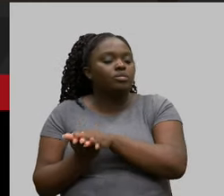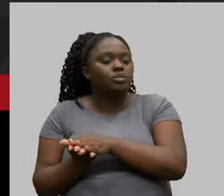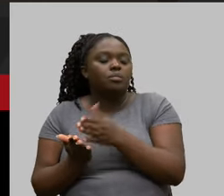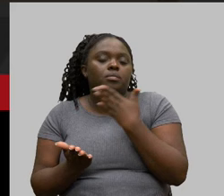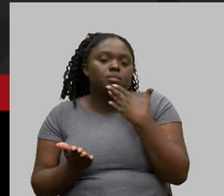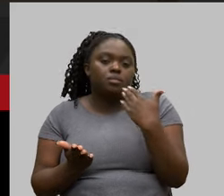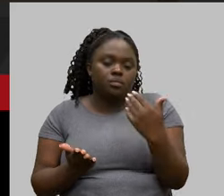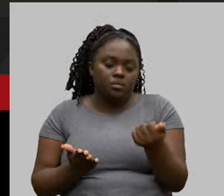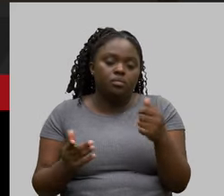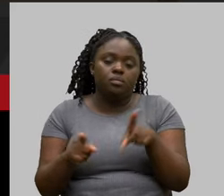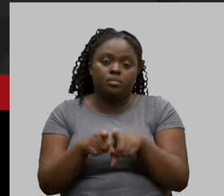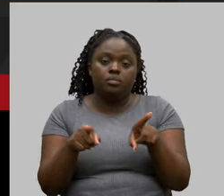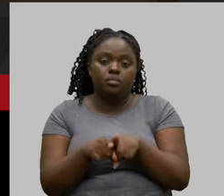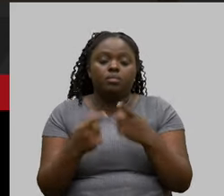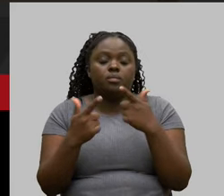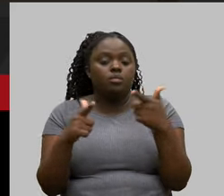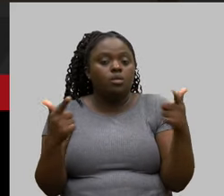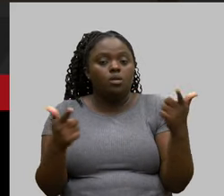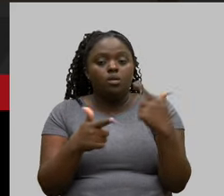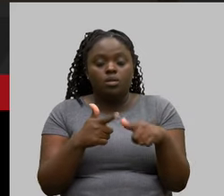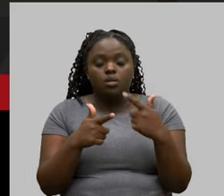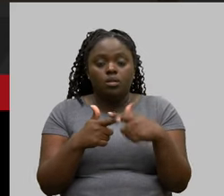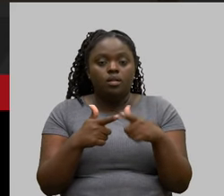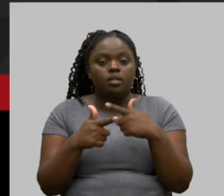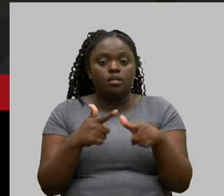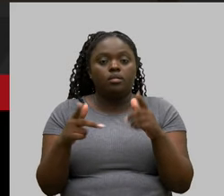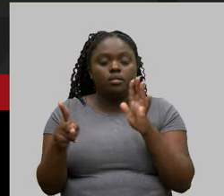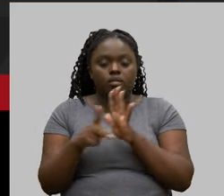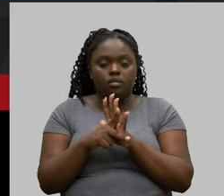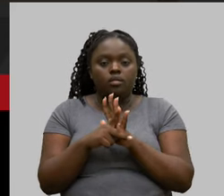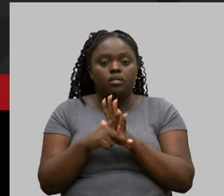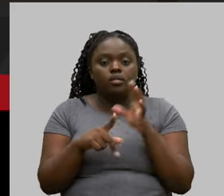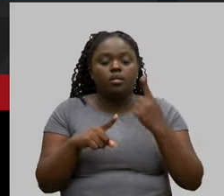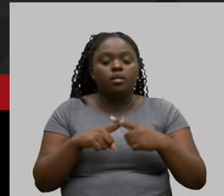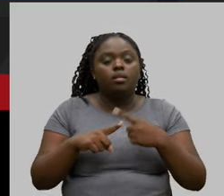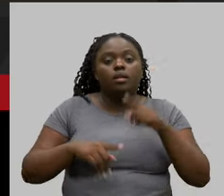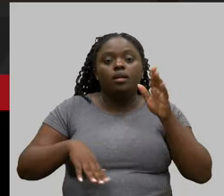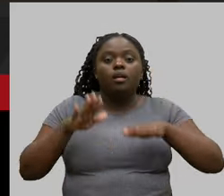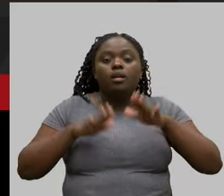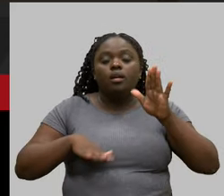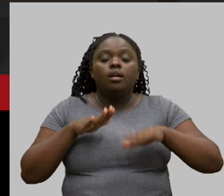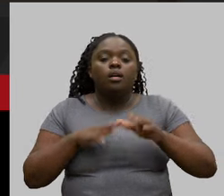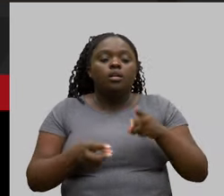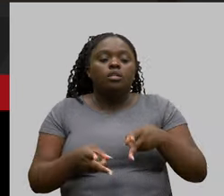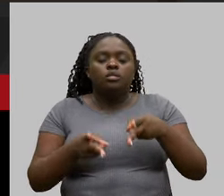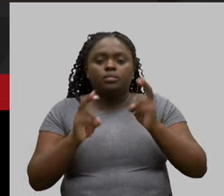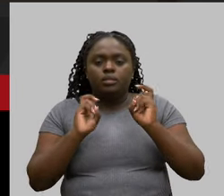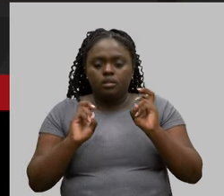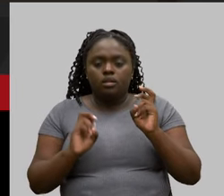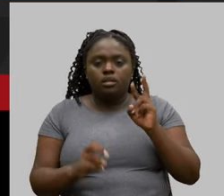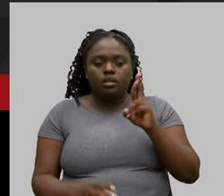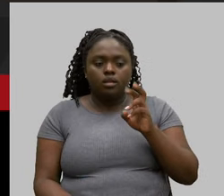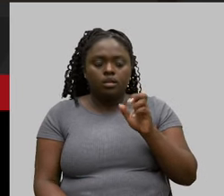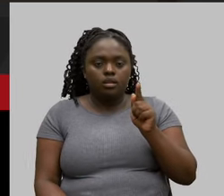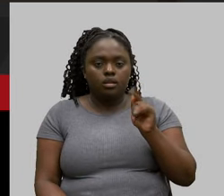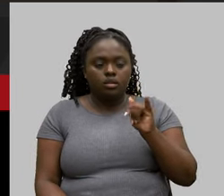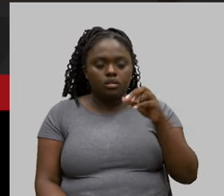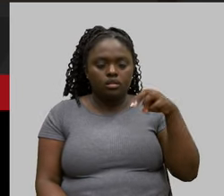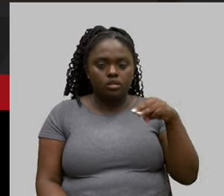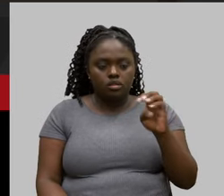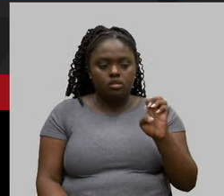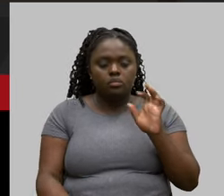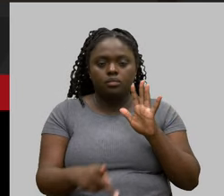também Para eu não ter problemas de liquidez né de muitas vezes a gente vê eh regime próprio com com investimentos